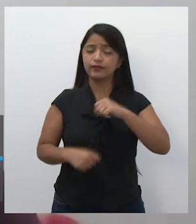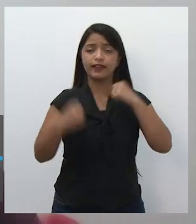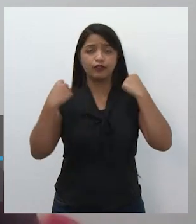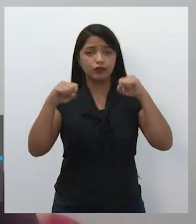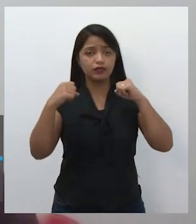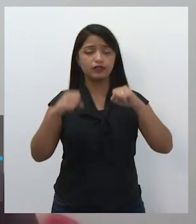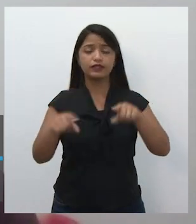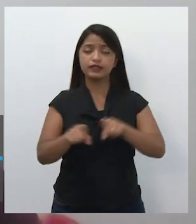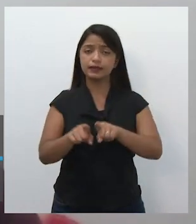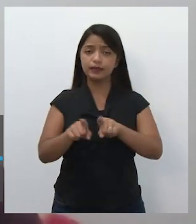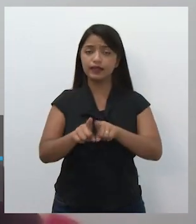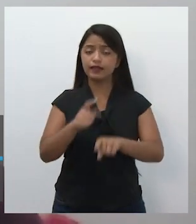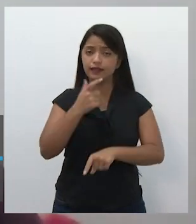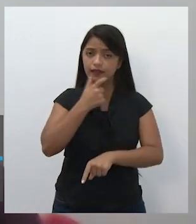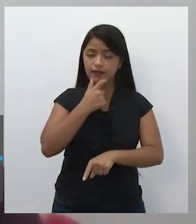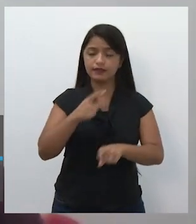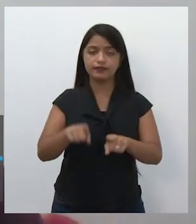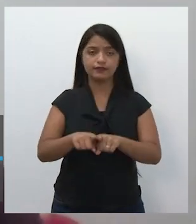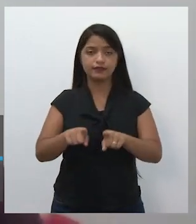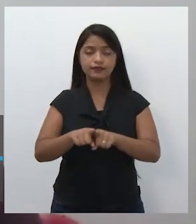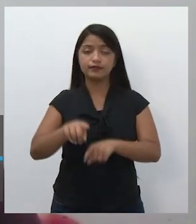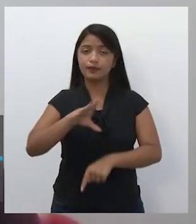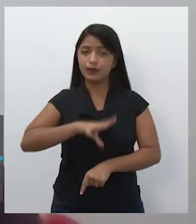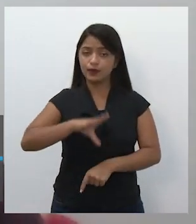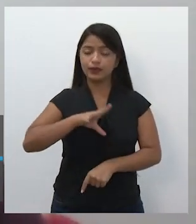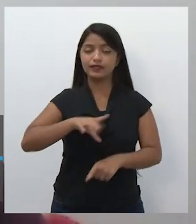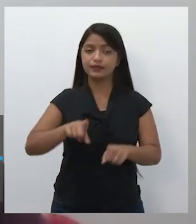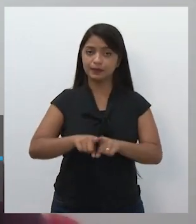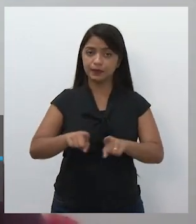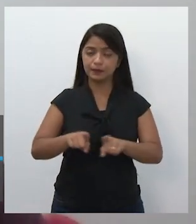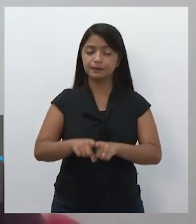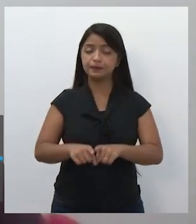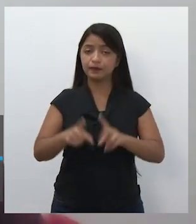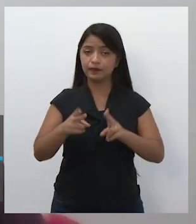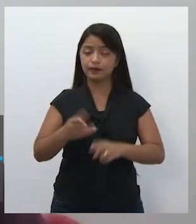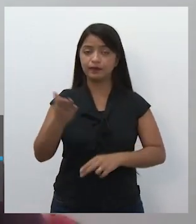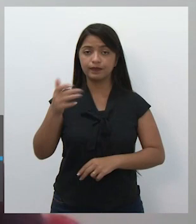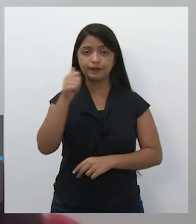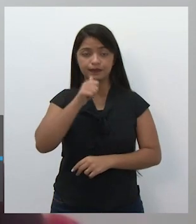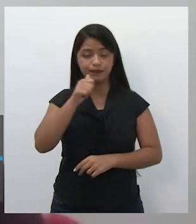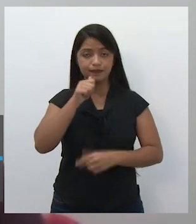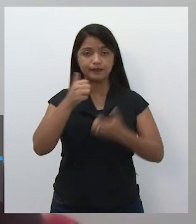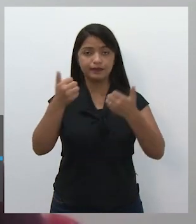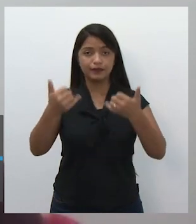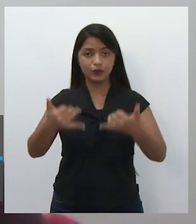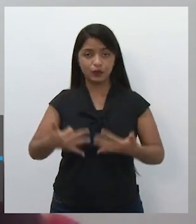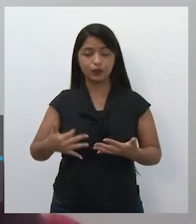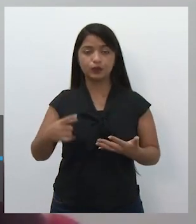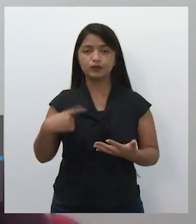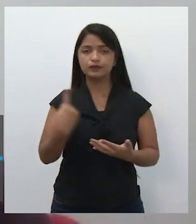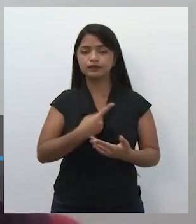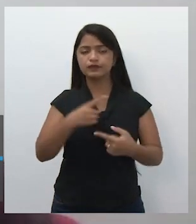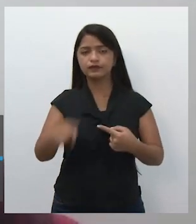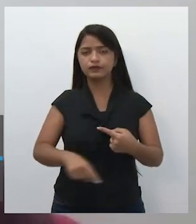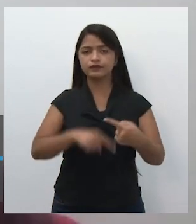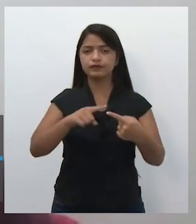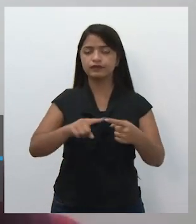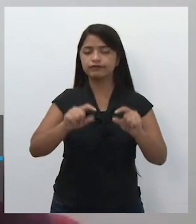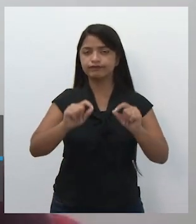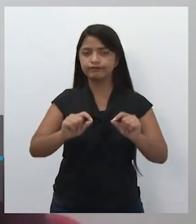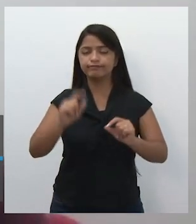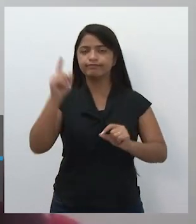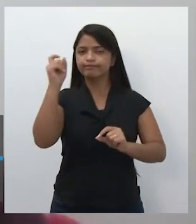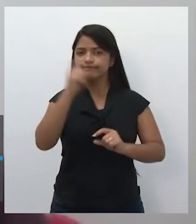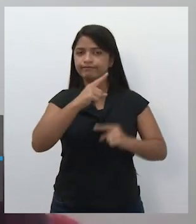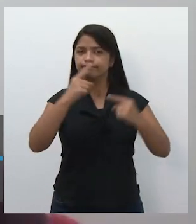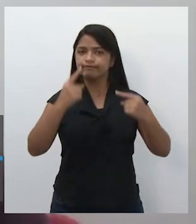língua portuguesa também. É como a Ivânia falou, a gente tem essa grande questão de tentar integrar esses materiais, né?